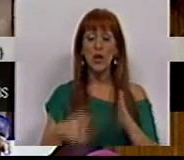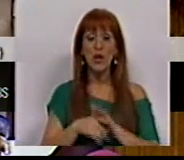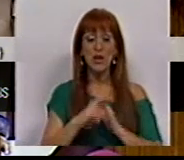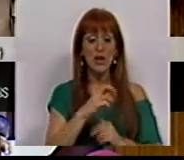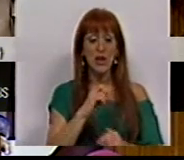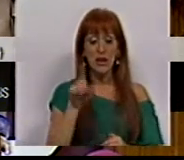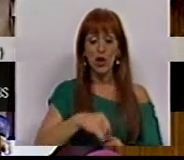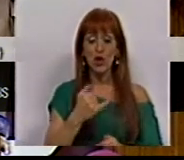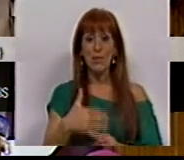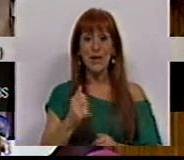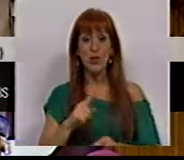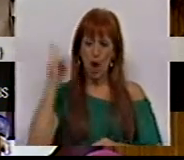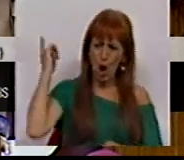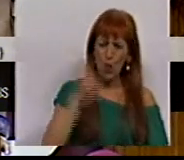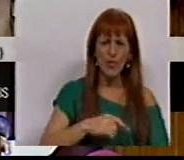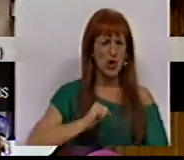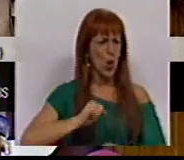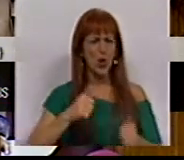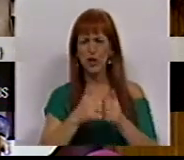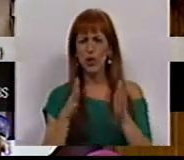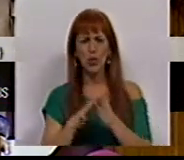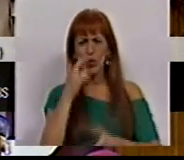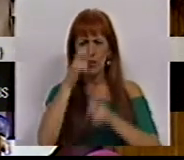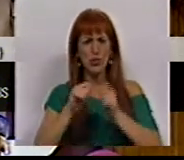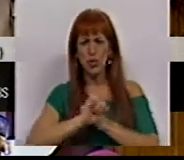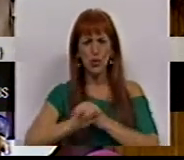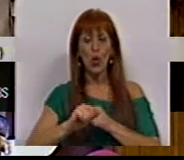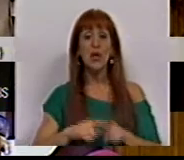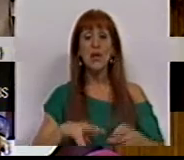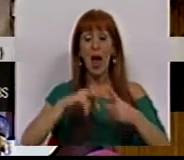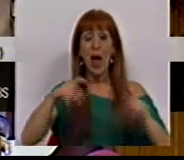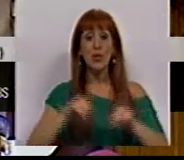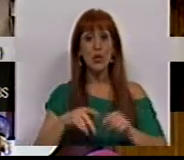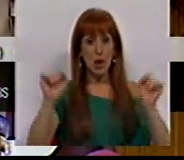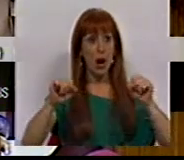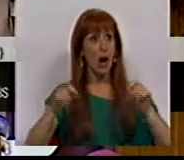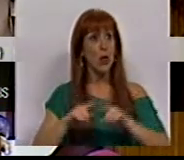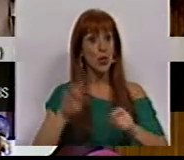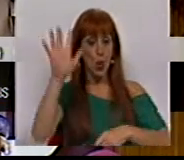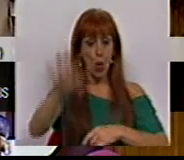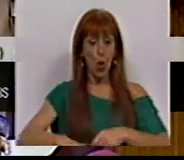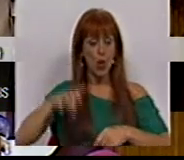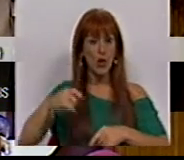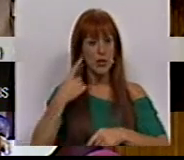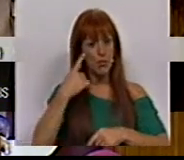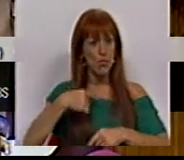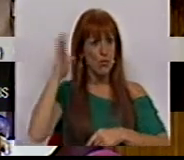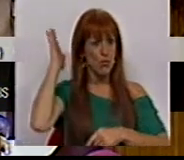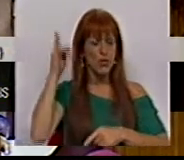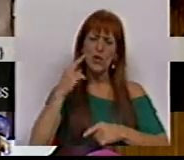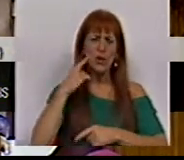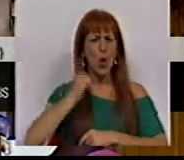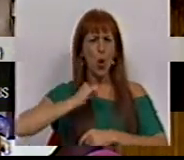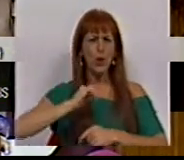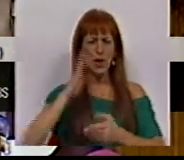Decreto-Lei 30/2015 foi imposto contra tudo e contra todos. As autarquias, em amplo consenso no seu Congresso, manifestaram-se contra